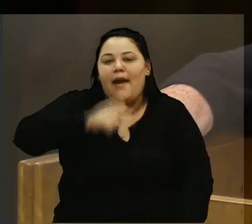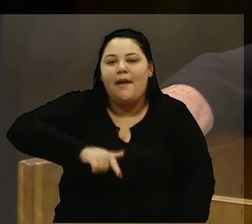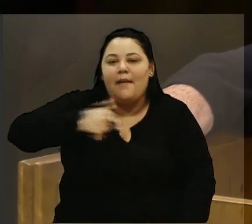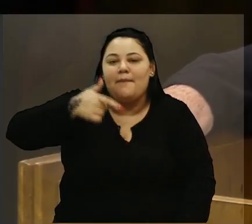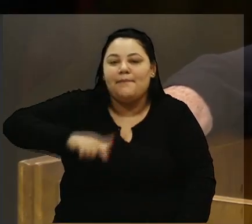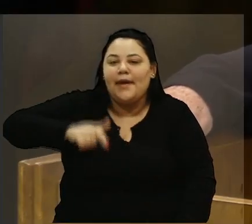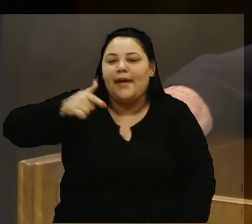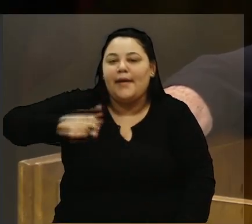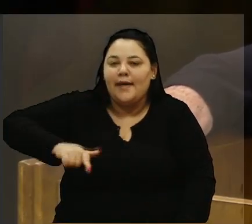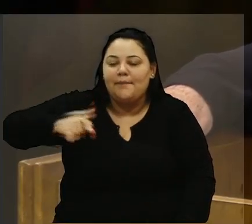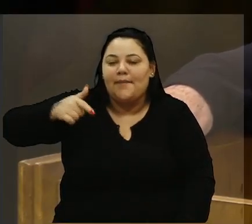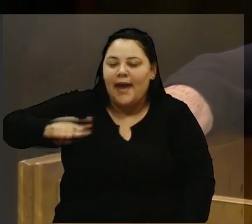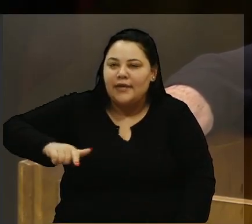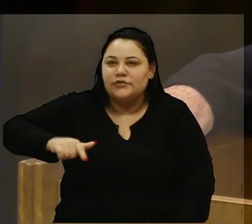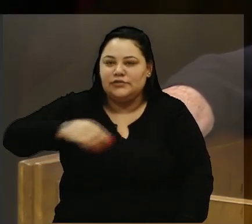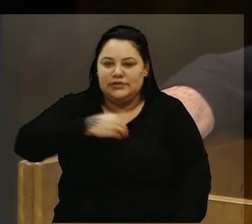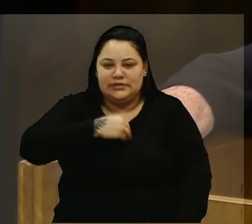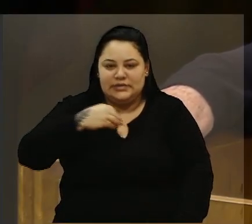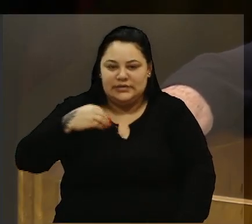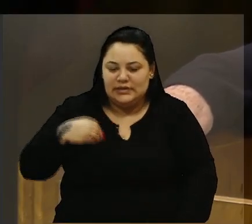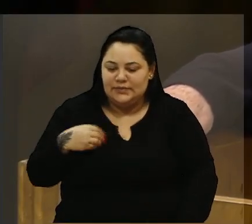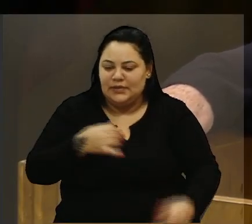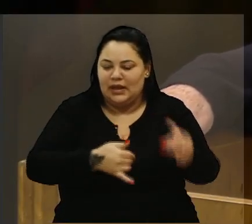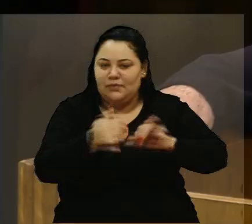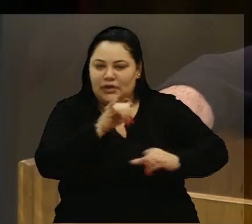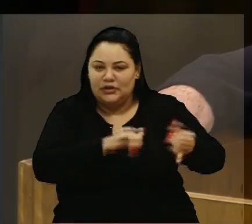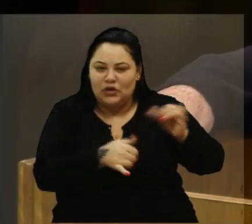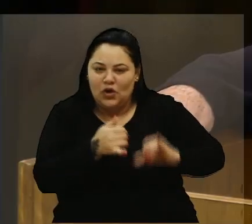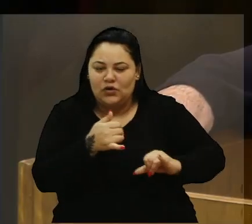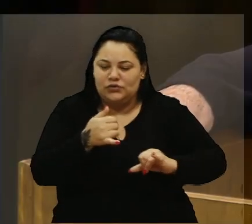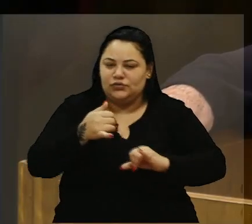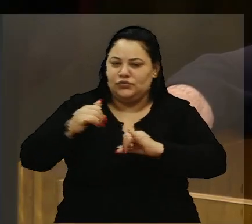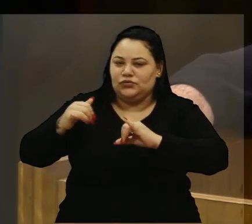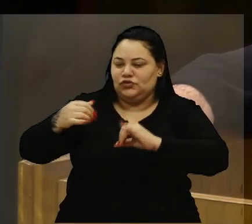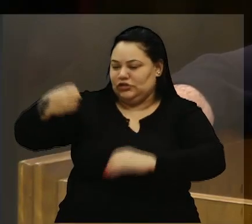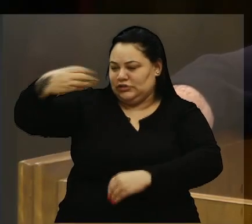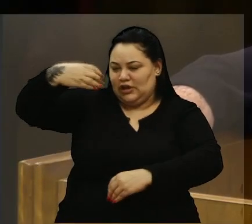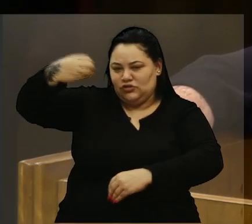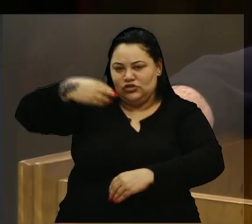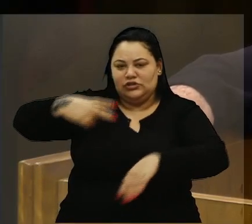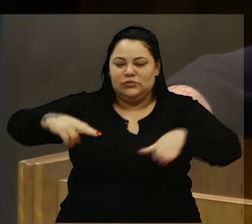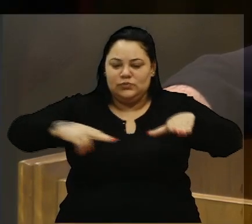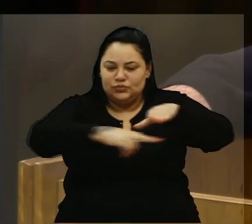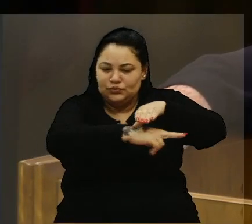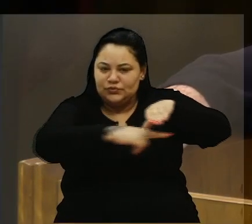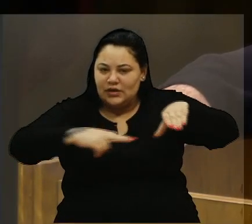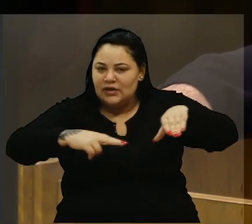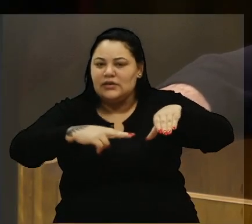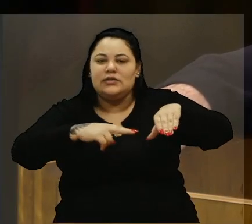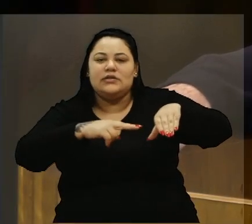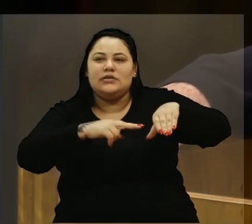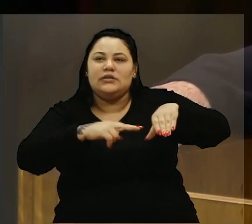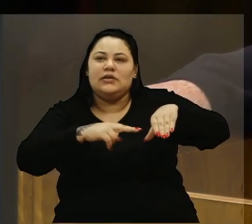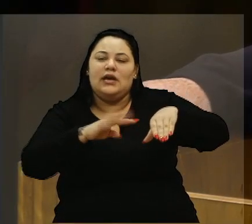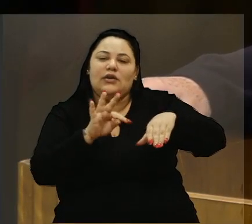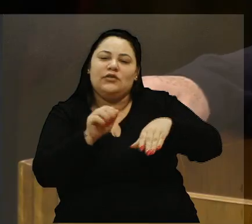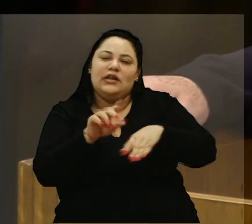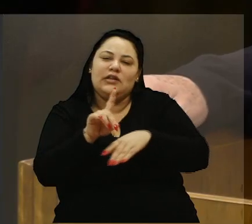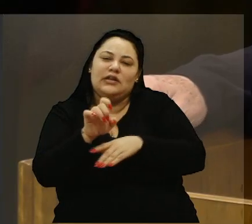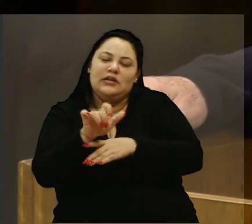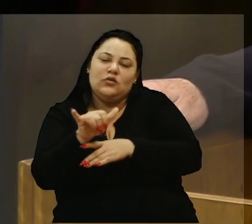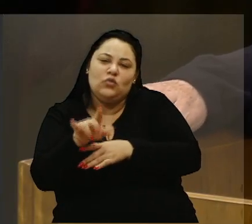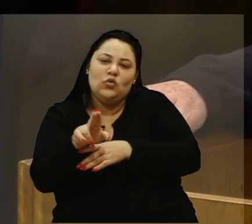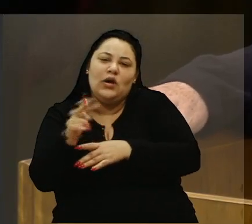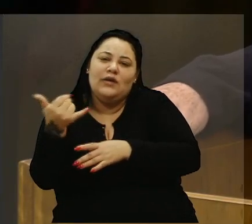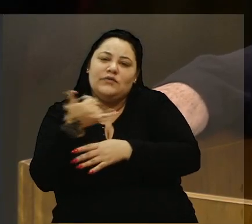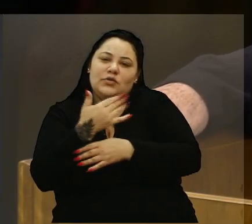ficar repetindo exames de laboratório, exames de imagem, assim por diante. E aí o Tadeucci me disse, Friso, o